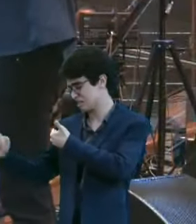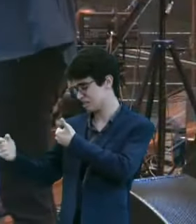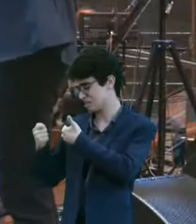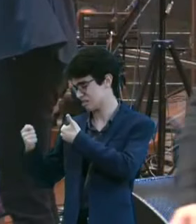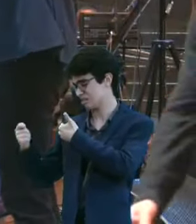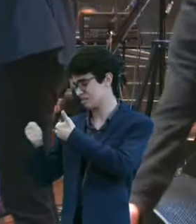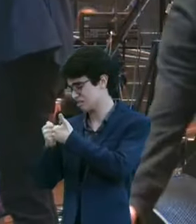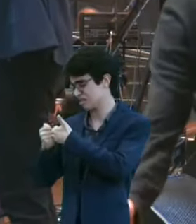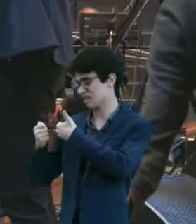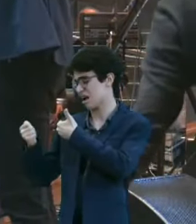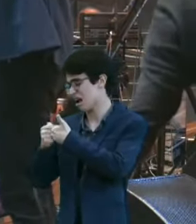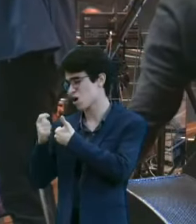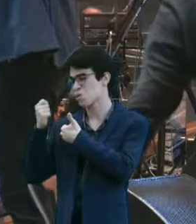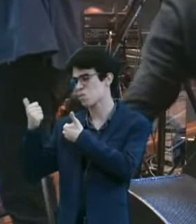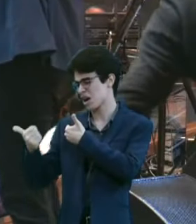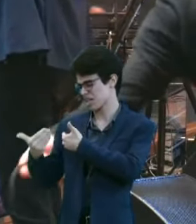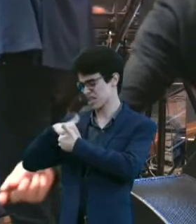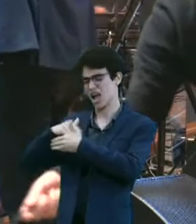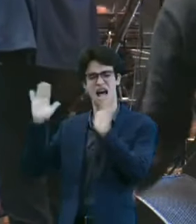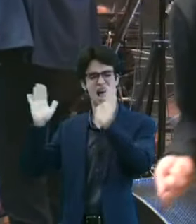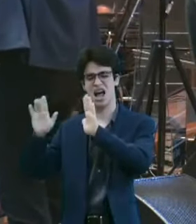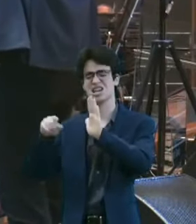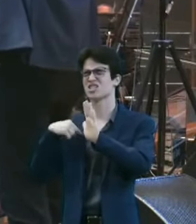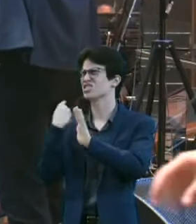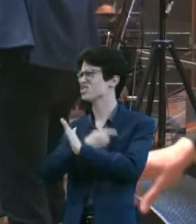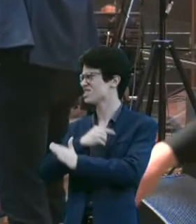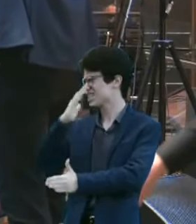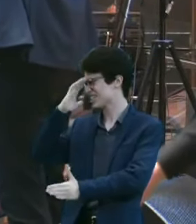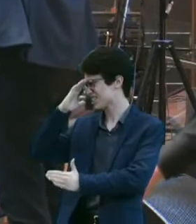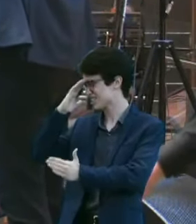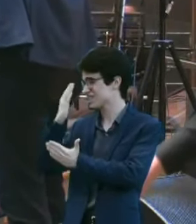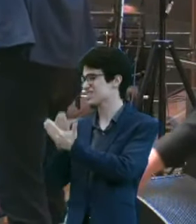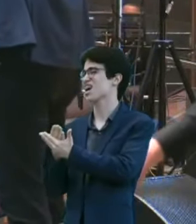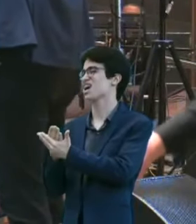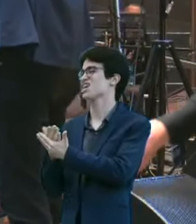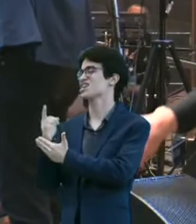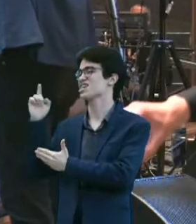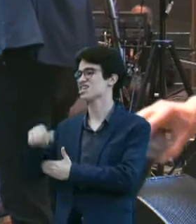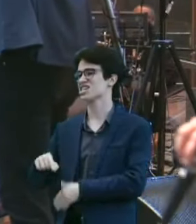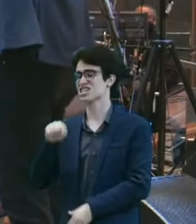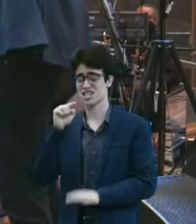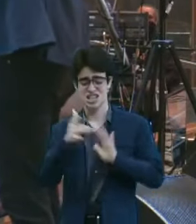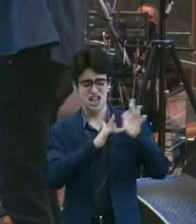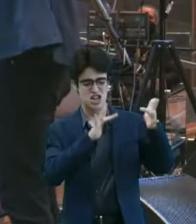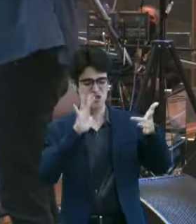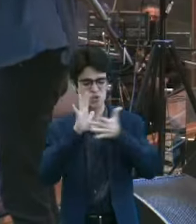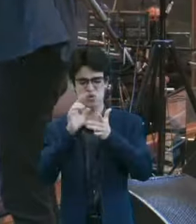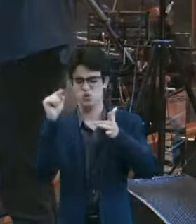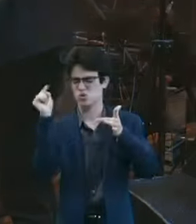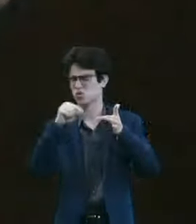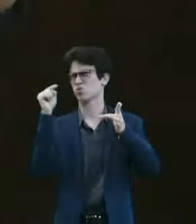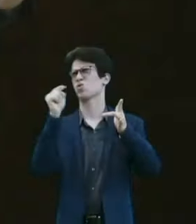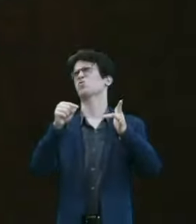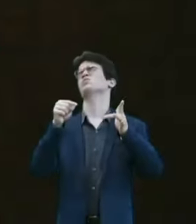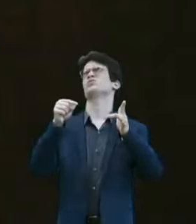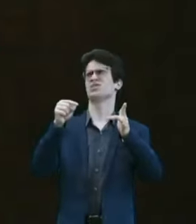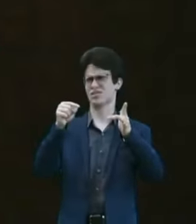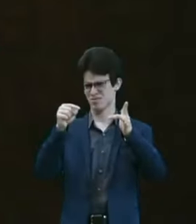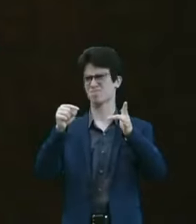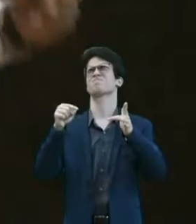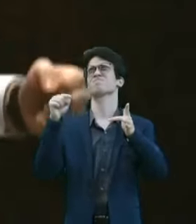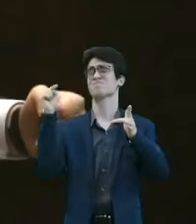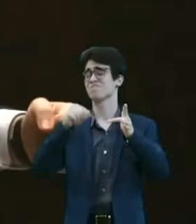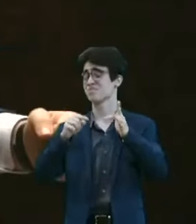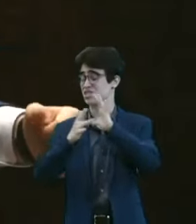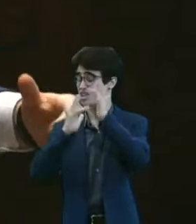está pronto para o bote. Mas nós cremos no descendente da mulher, Jesus Cristo,